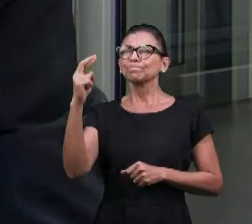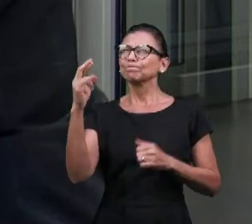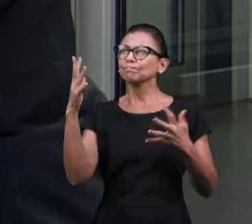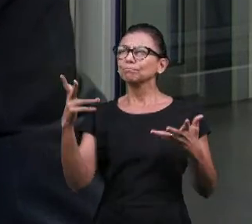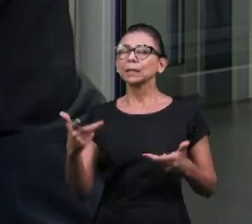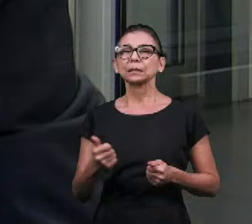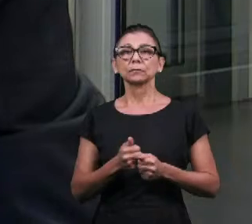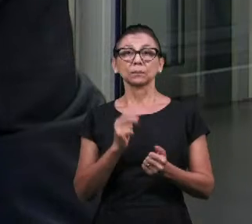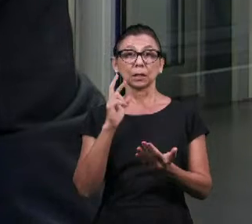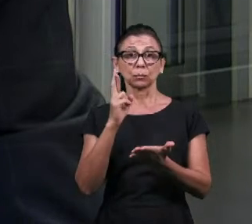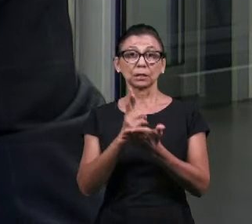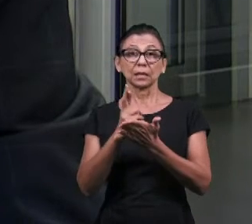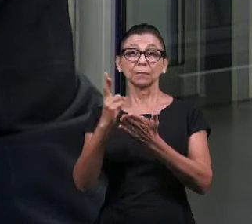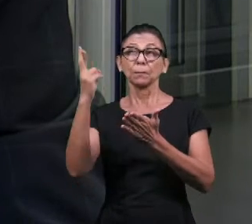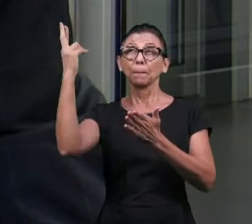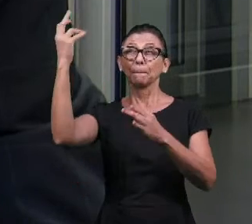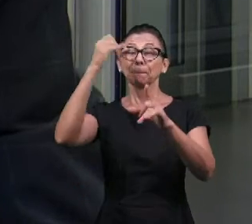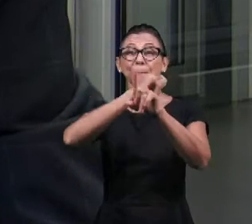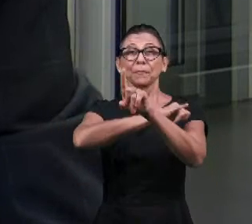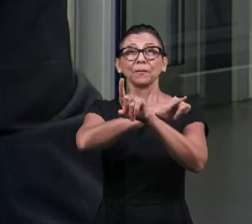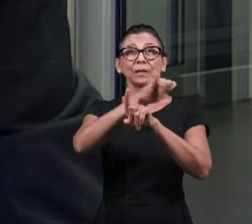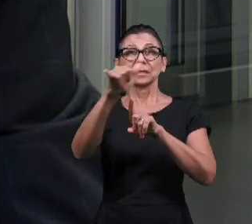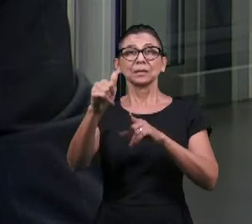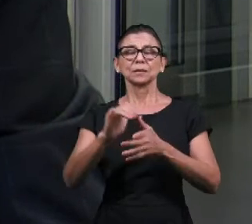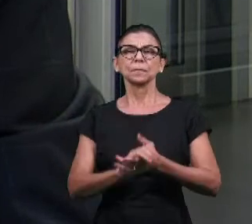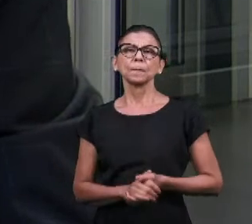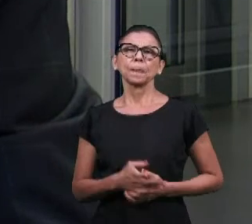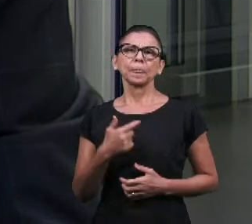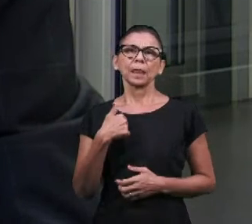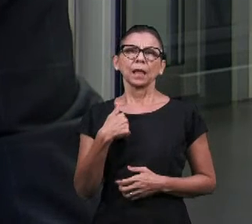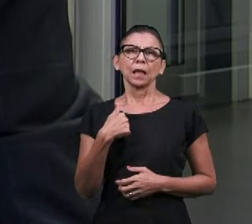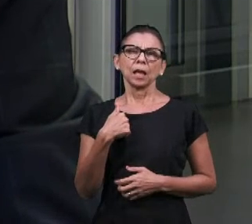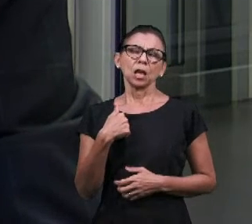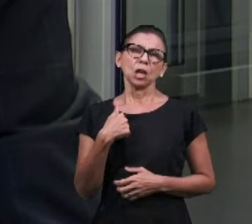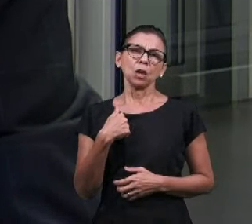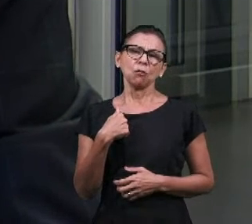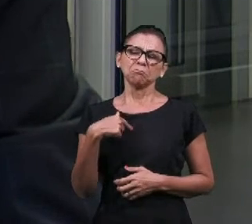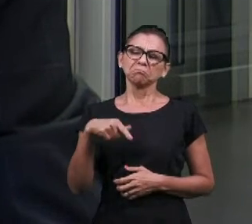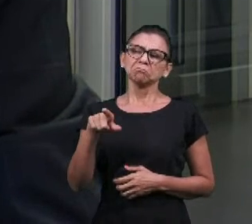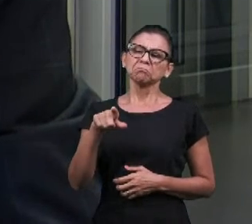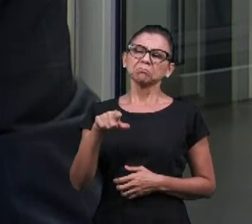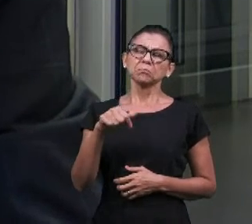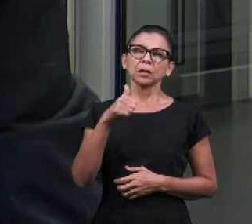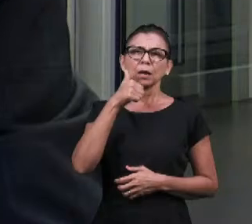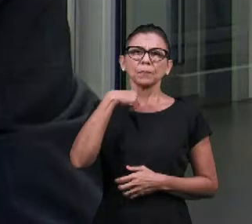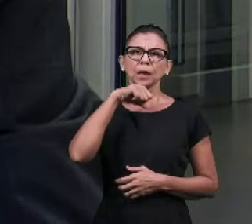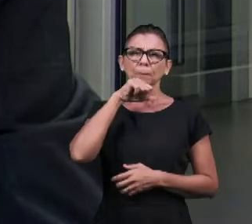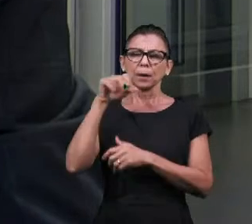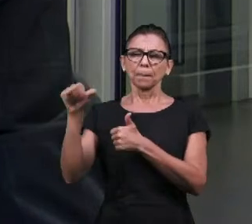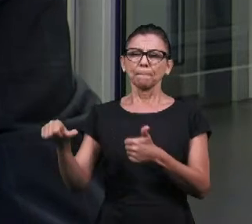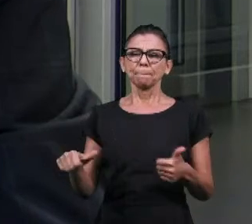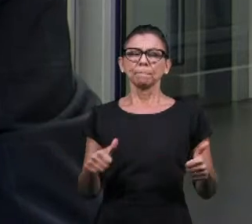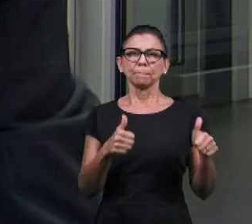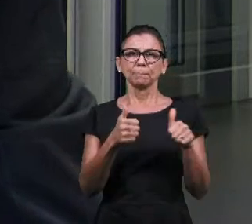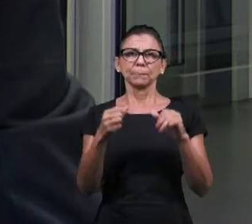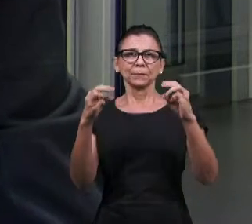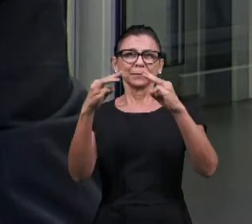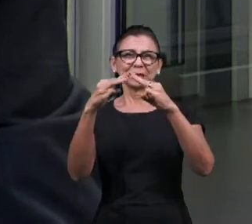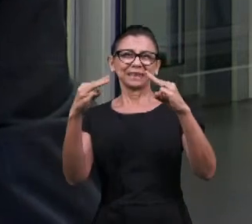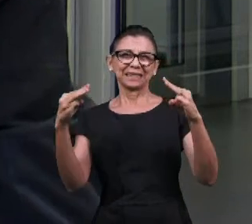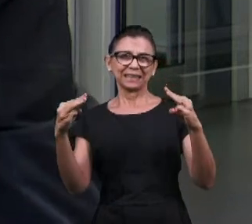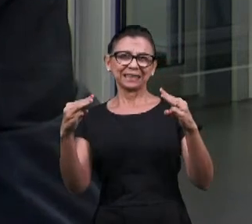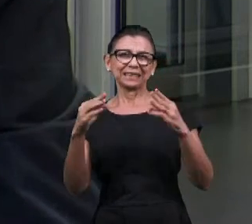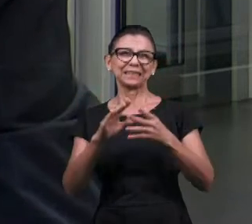começa por aí. Eu fui no batismo de minha mãe, no Manaim, ainda quando o Manaim